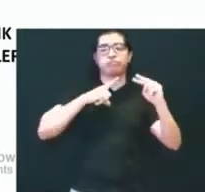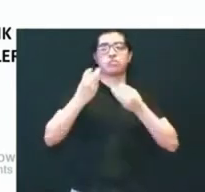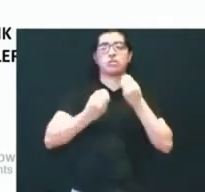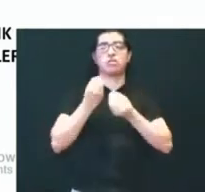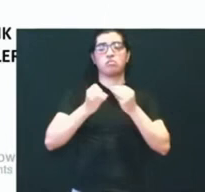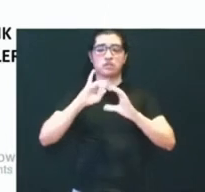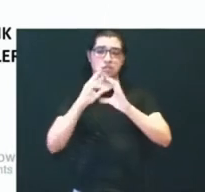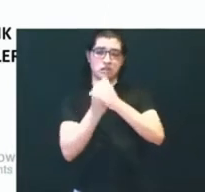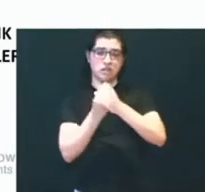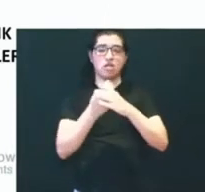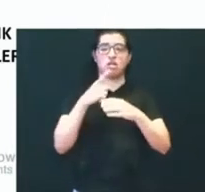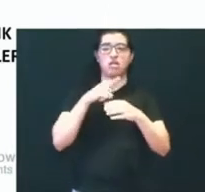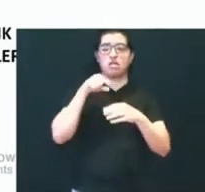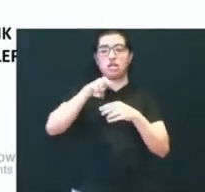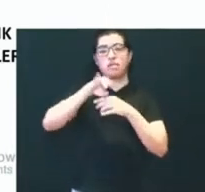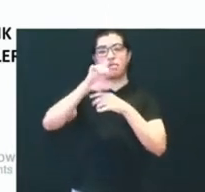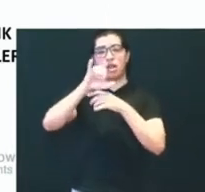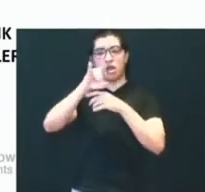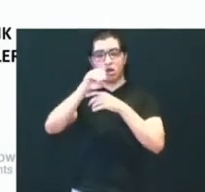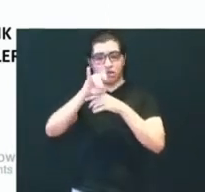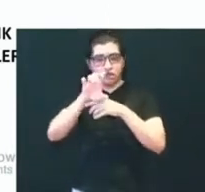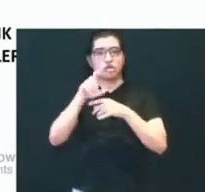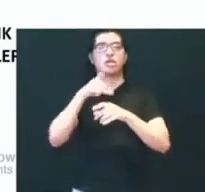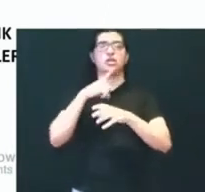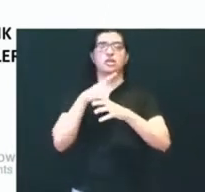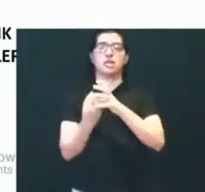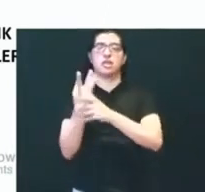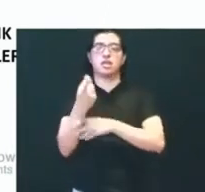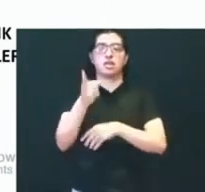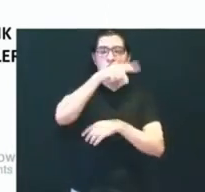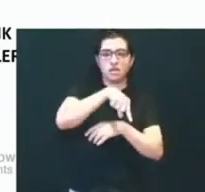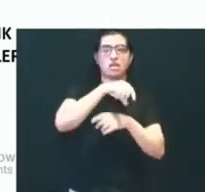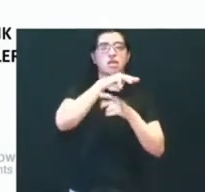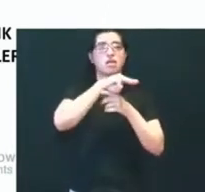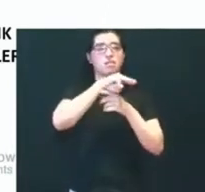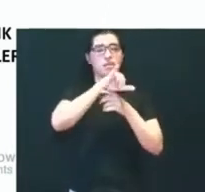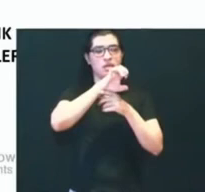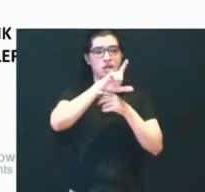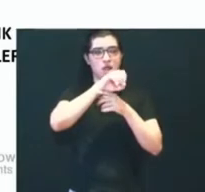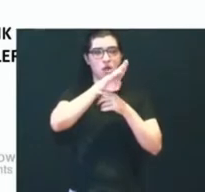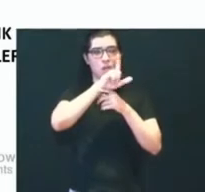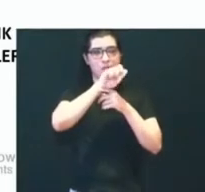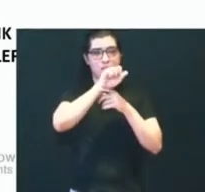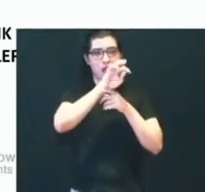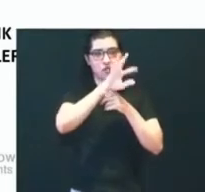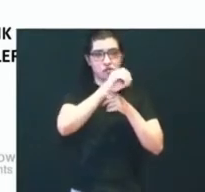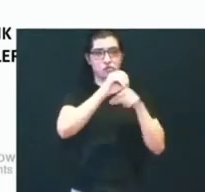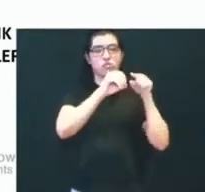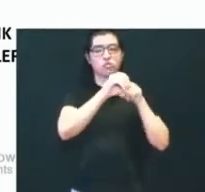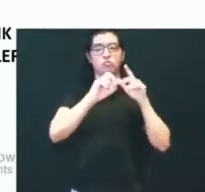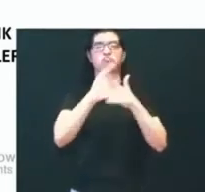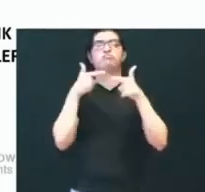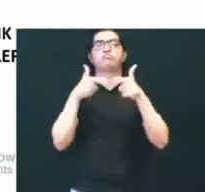uma célula progenitora mieloide vai dar origem a uma célula chamada mieloblasto, a gente tem a